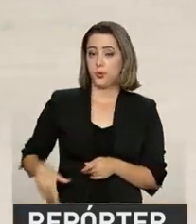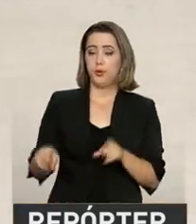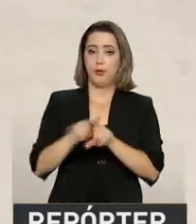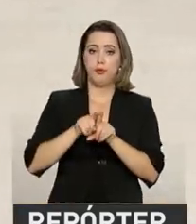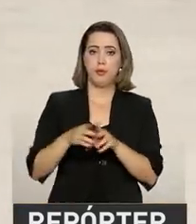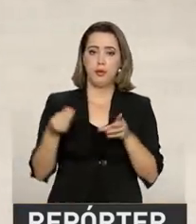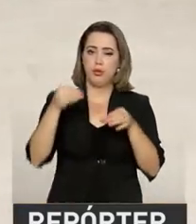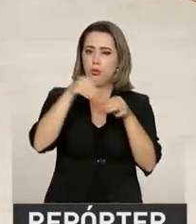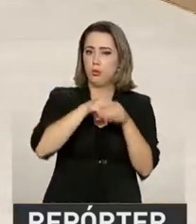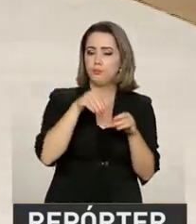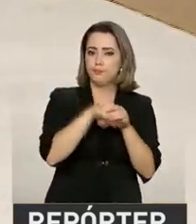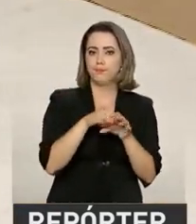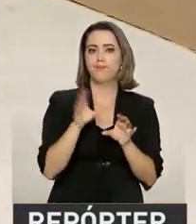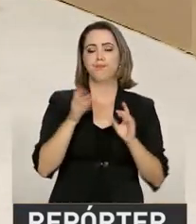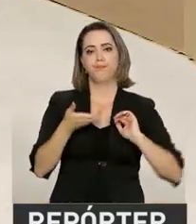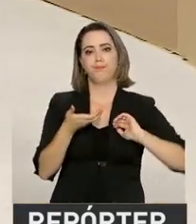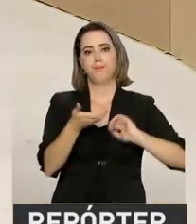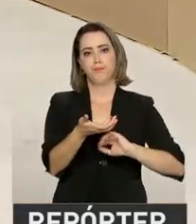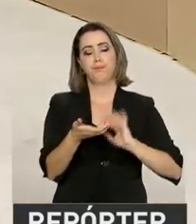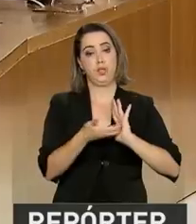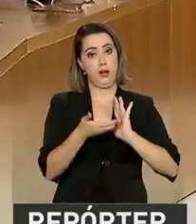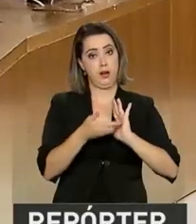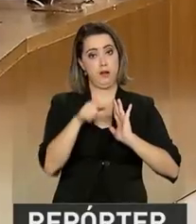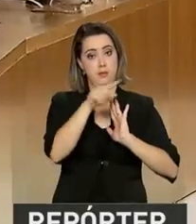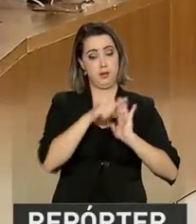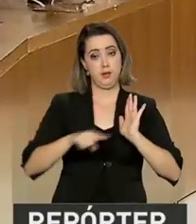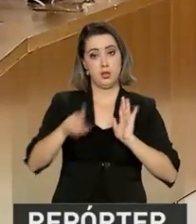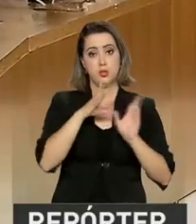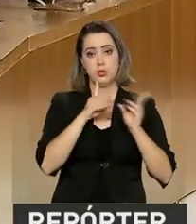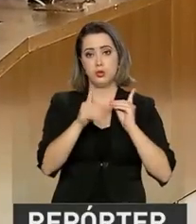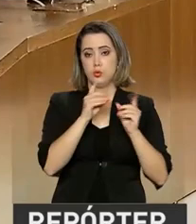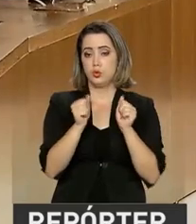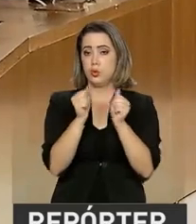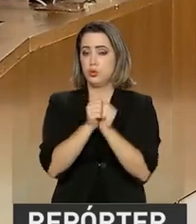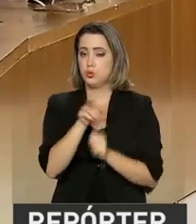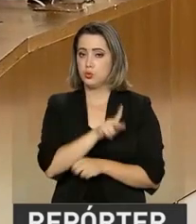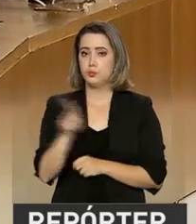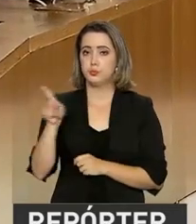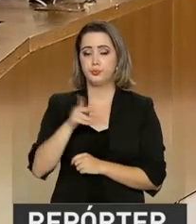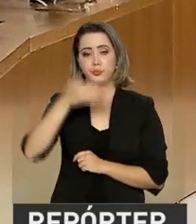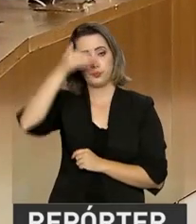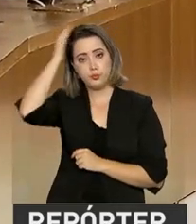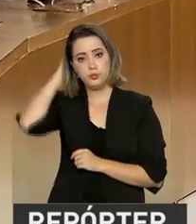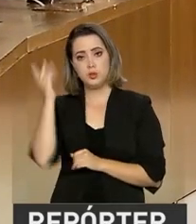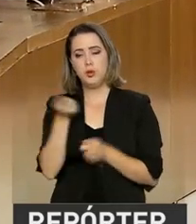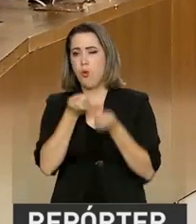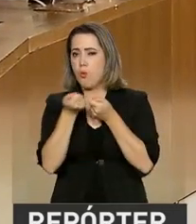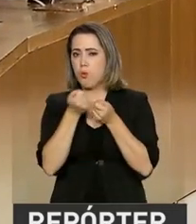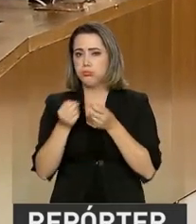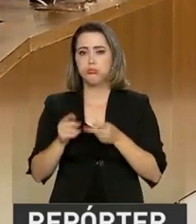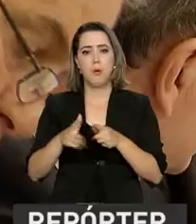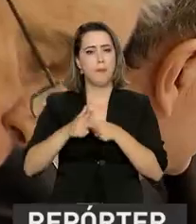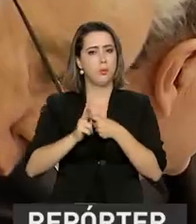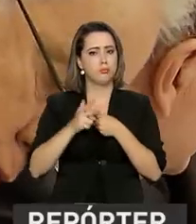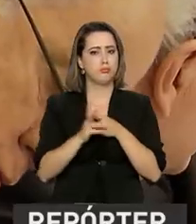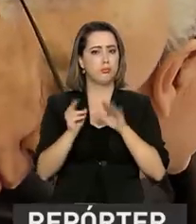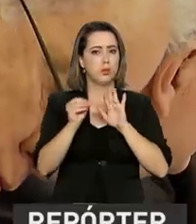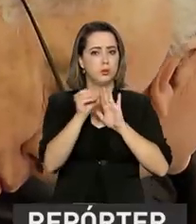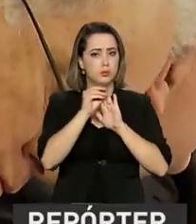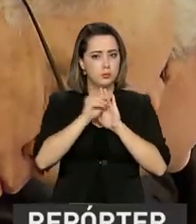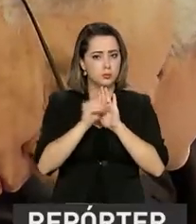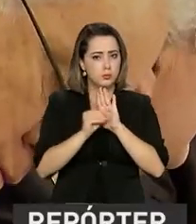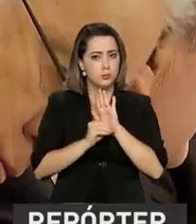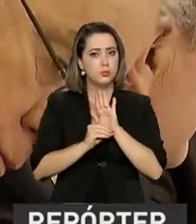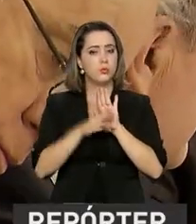comissão que analisa o tema na Câmara e do governo discutiram com o presidente Michel Temer aprimoramentos no texto O